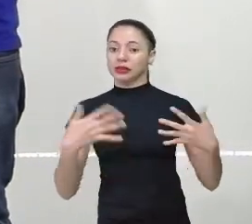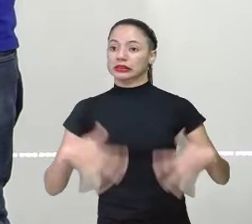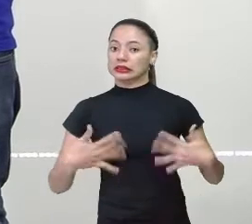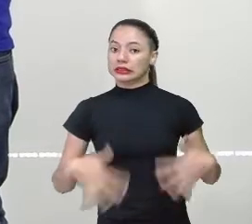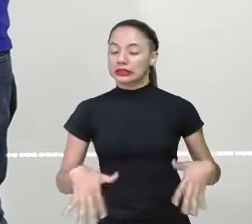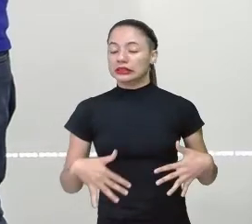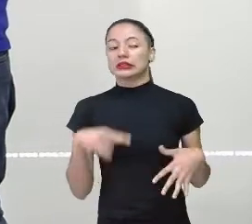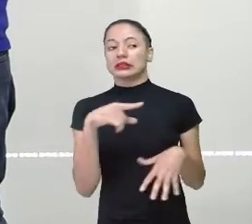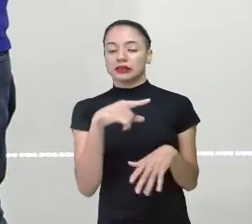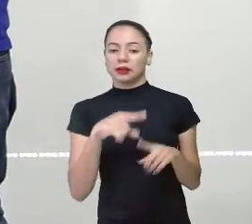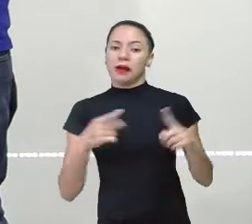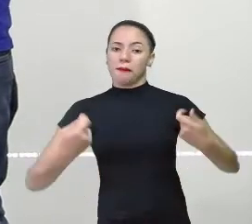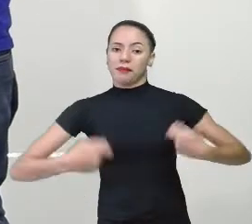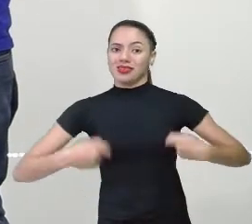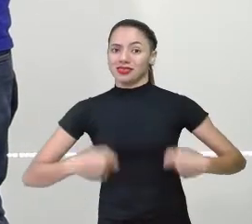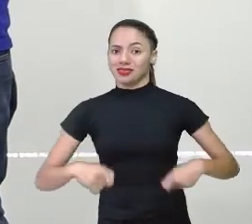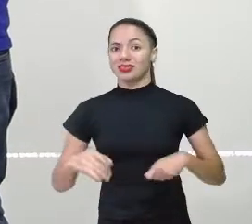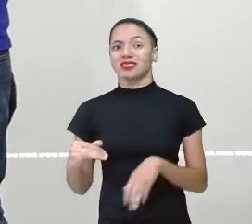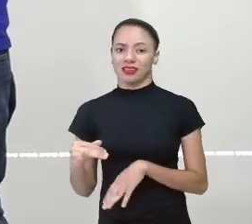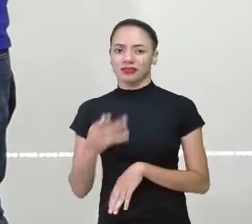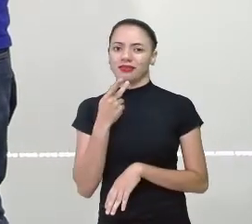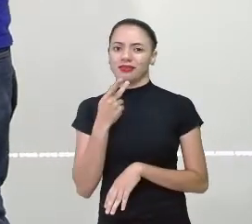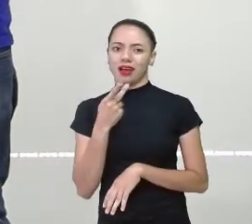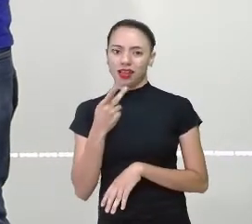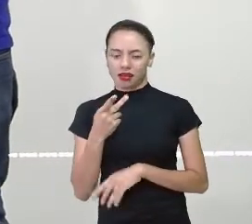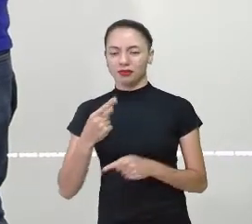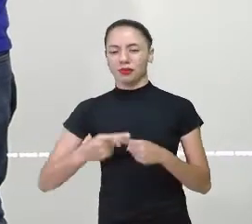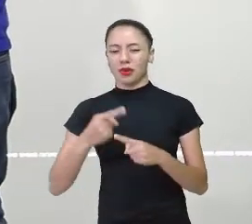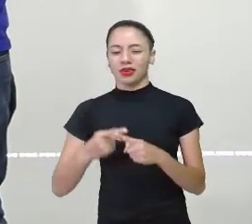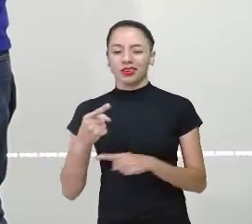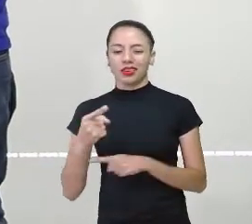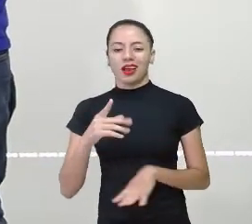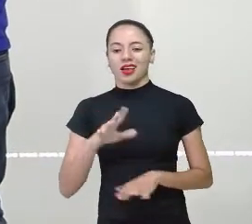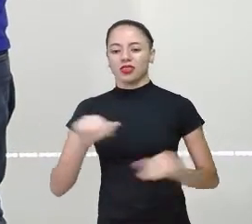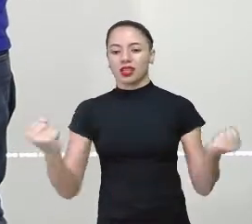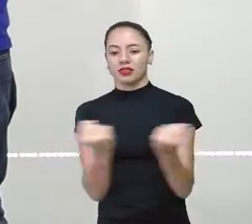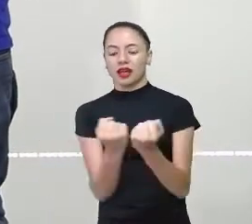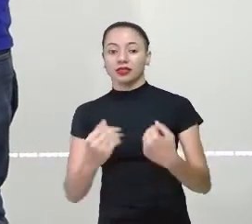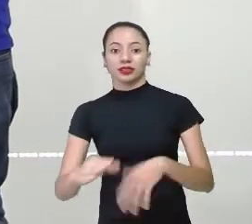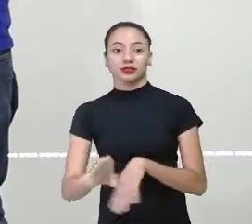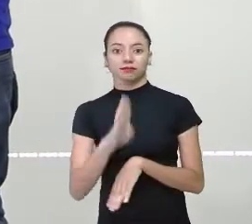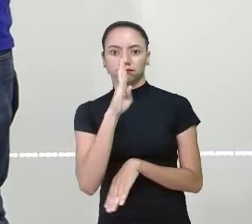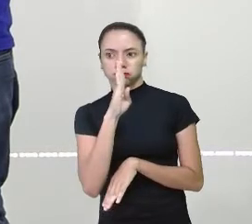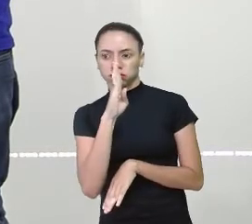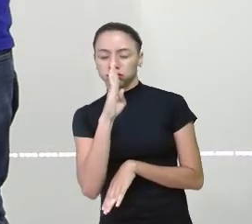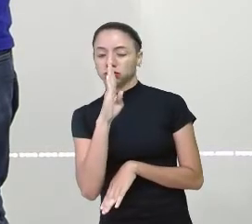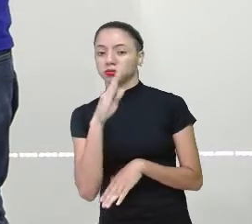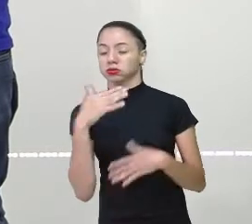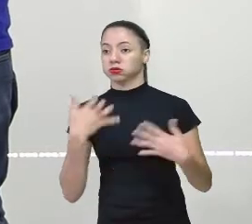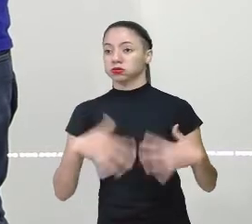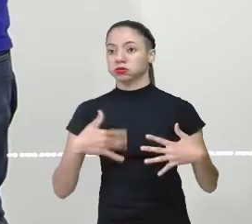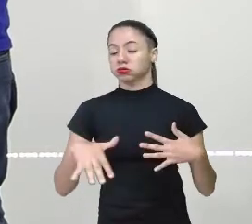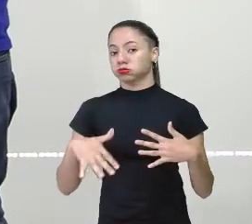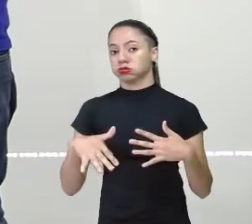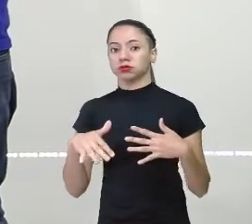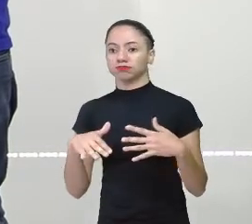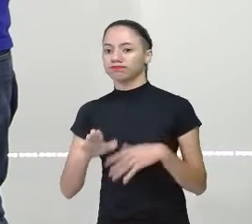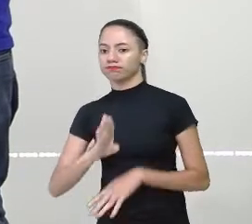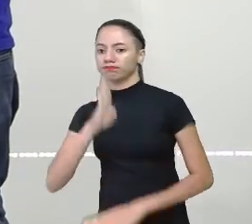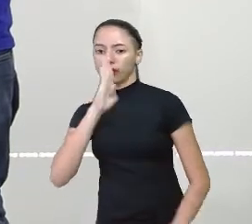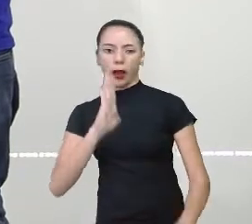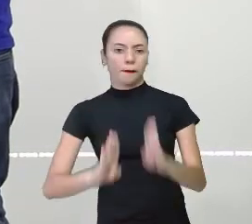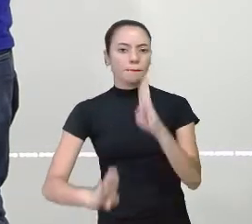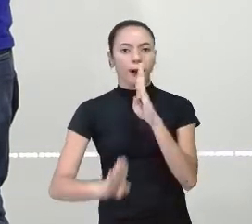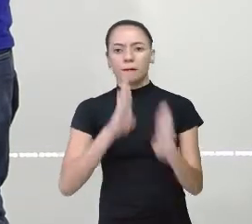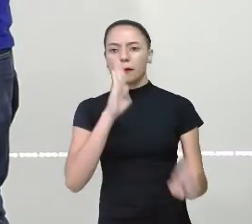falar, né? Exatamente. Durante muito tempo, nossa sociedade se calou, muitos tabus, muito abafamento, muito